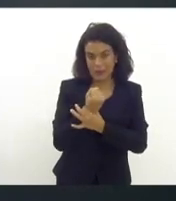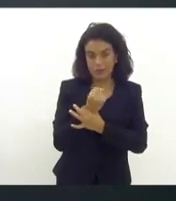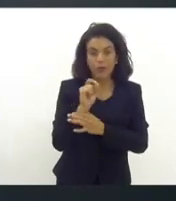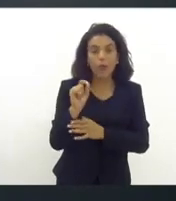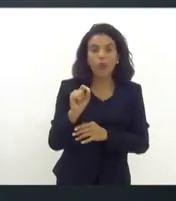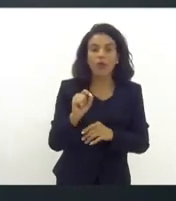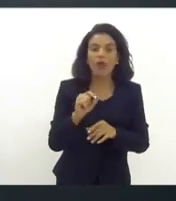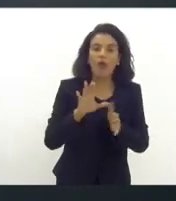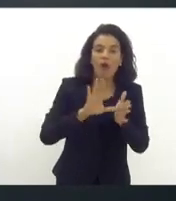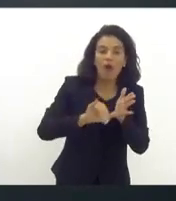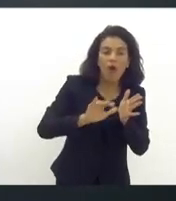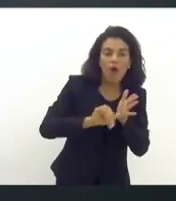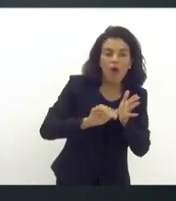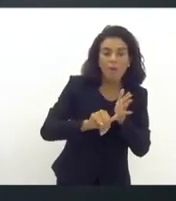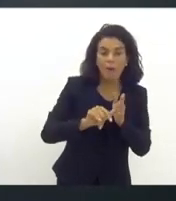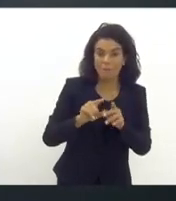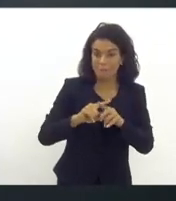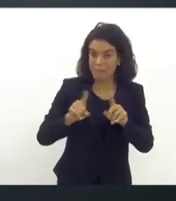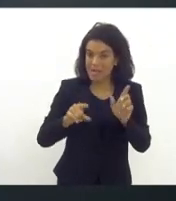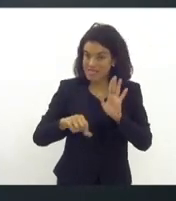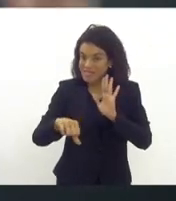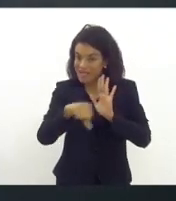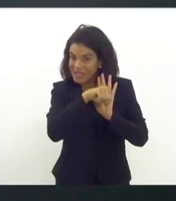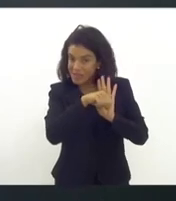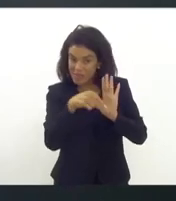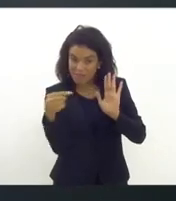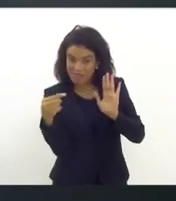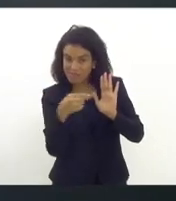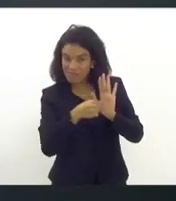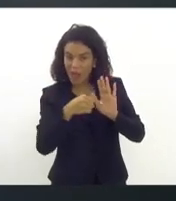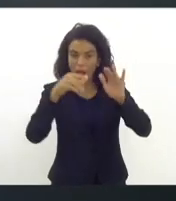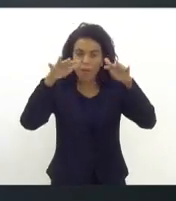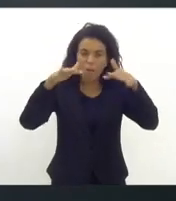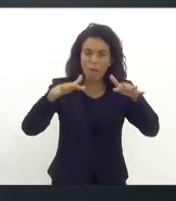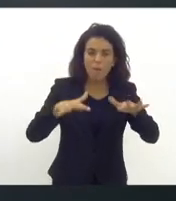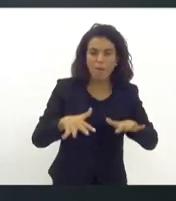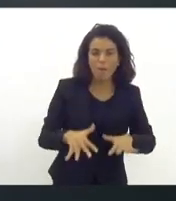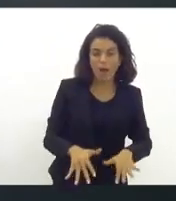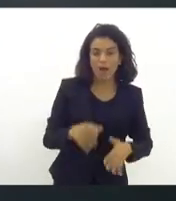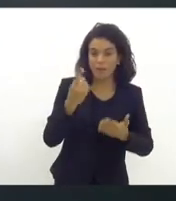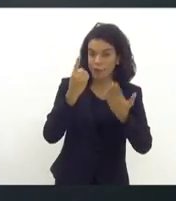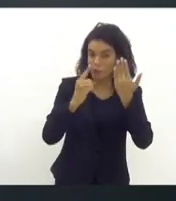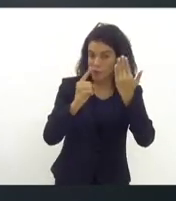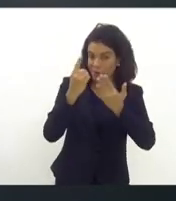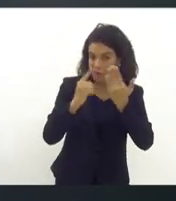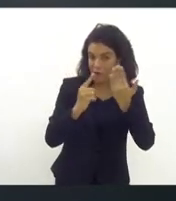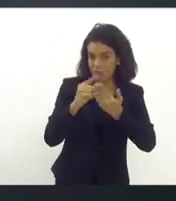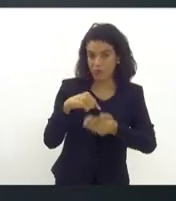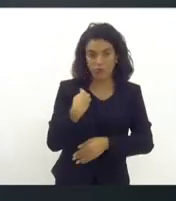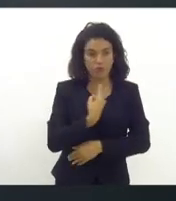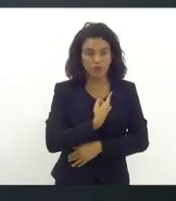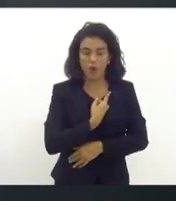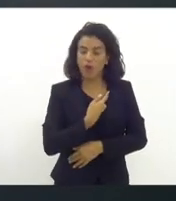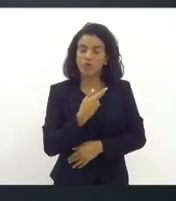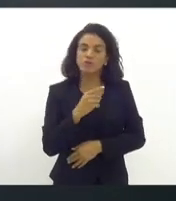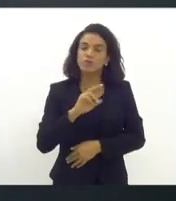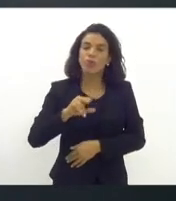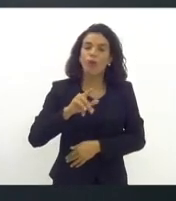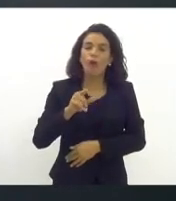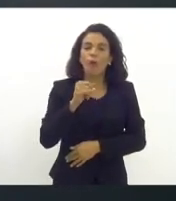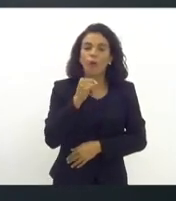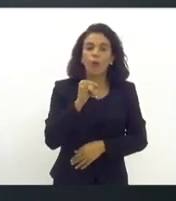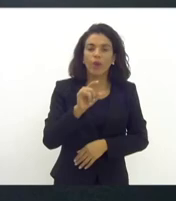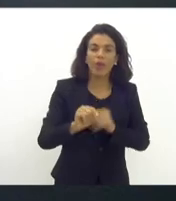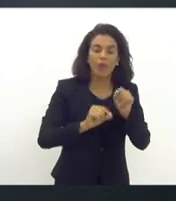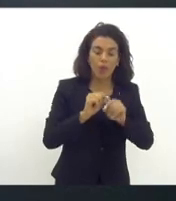é pequeno furto alguma coisa mas a criminalidade ela cai consideravelmente no carnaval Então nós não somos assim um grupo